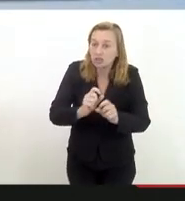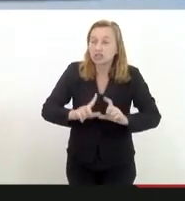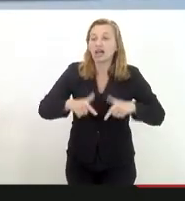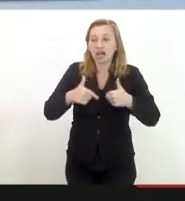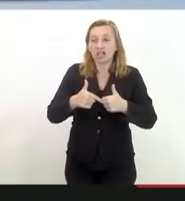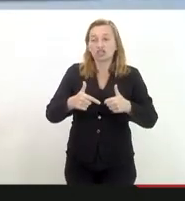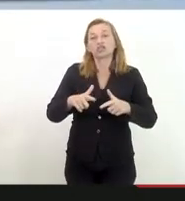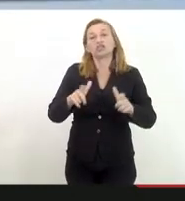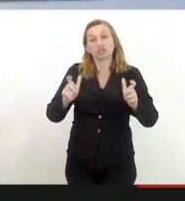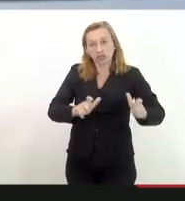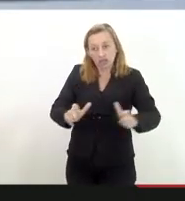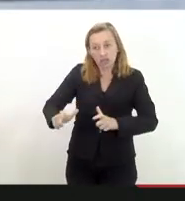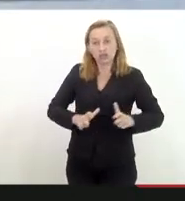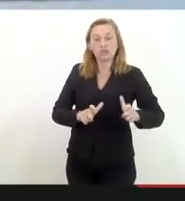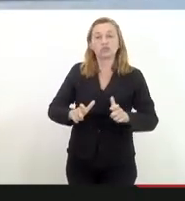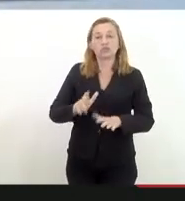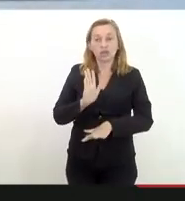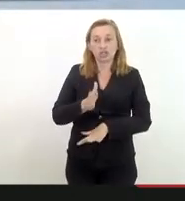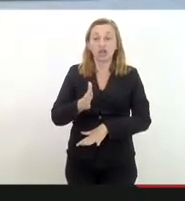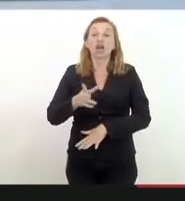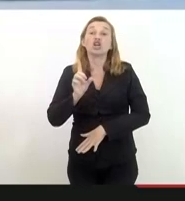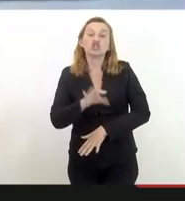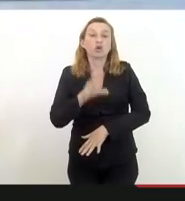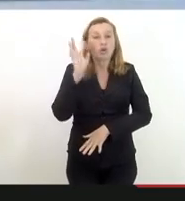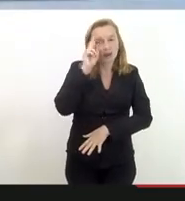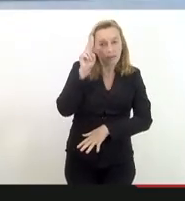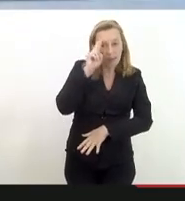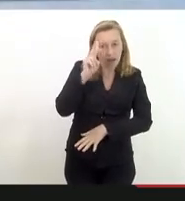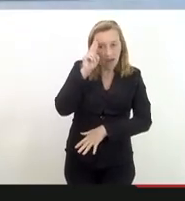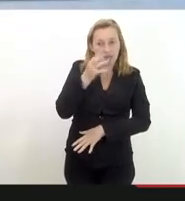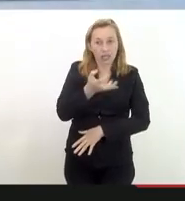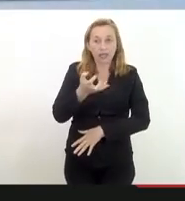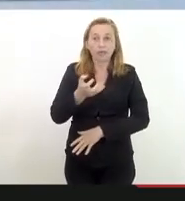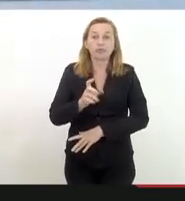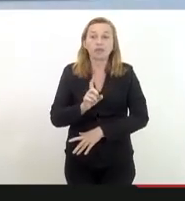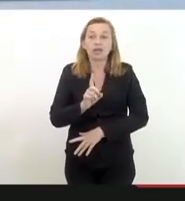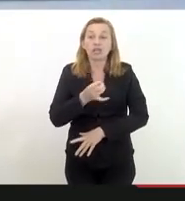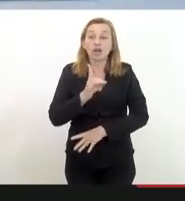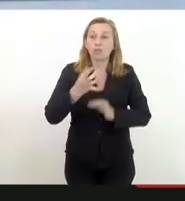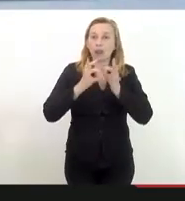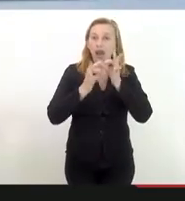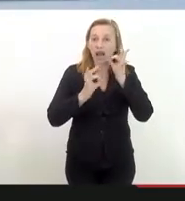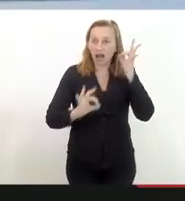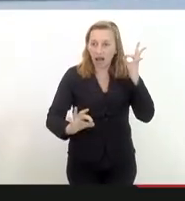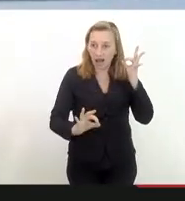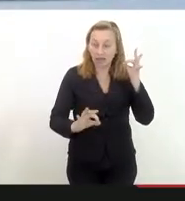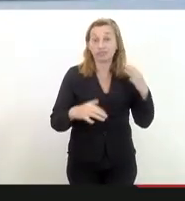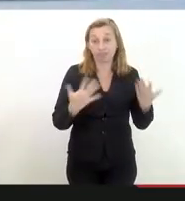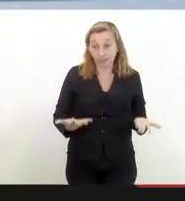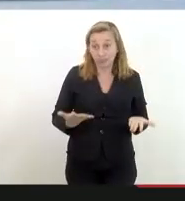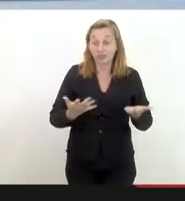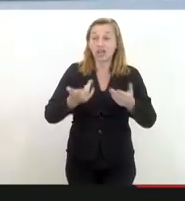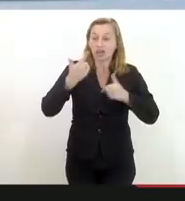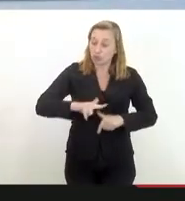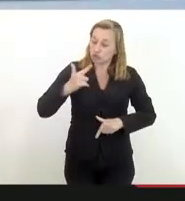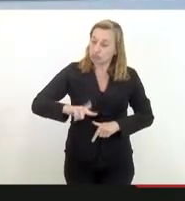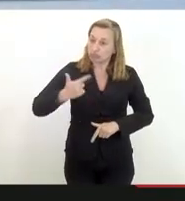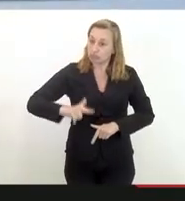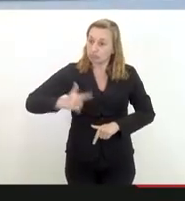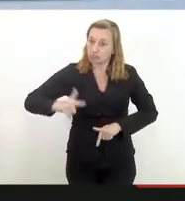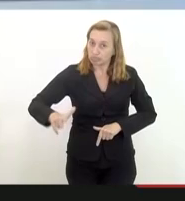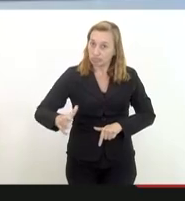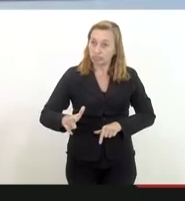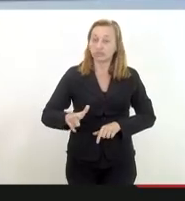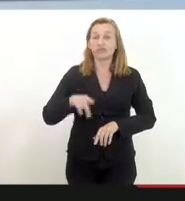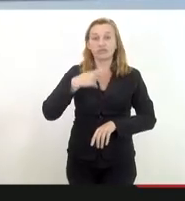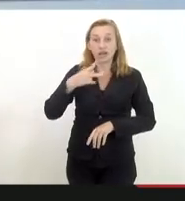nesses espaços. Né? Queria só lembrar, para não me alongar e não ficar repetitivo,